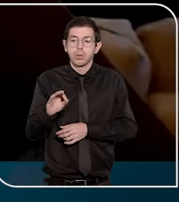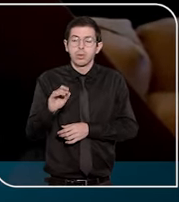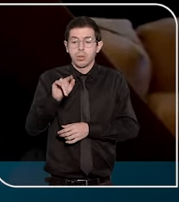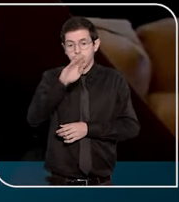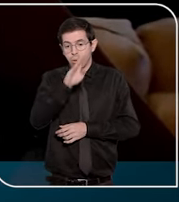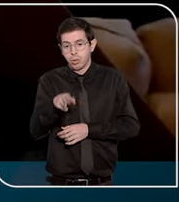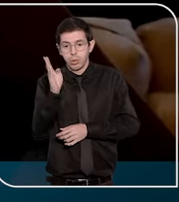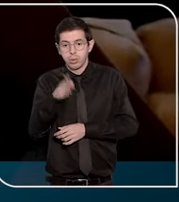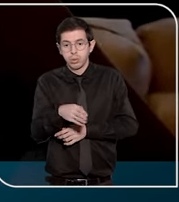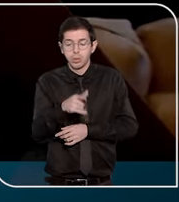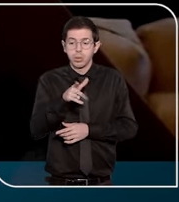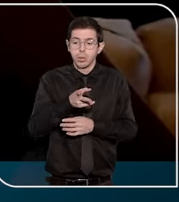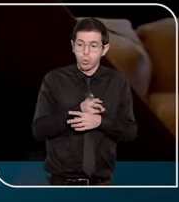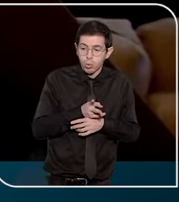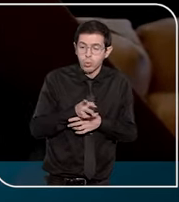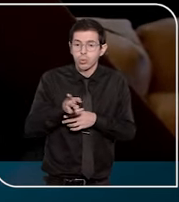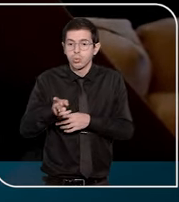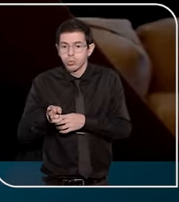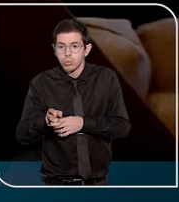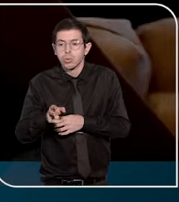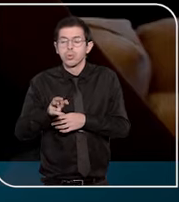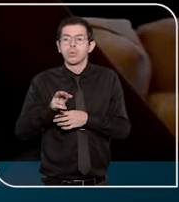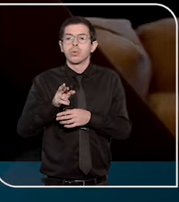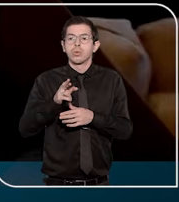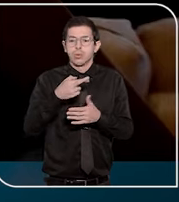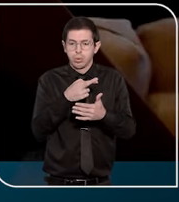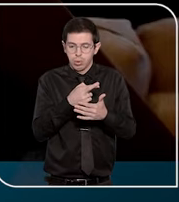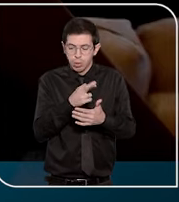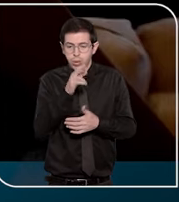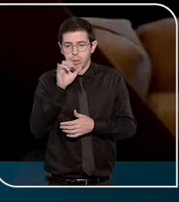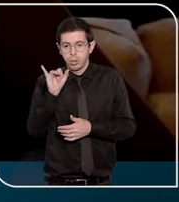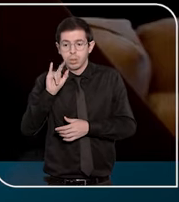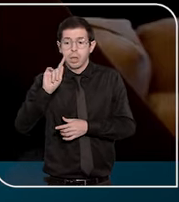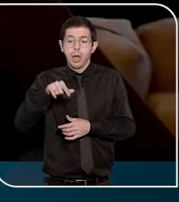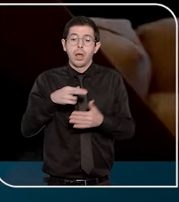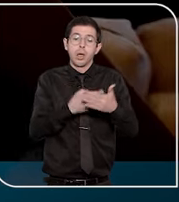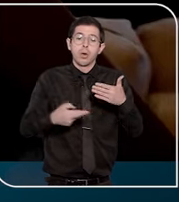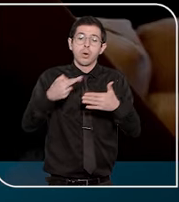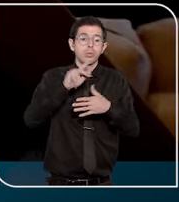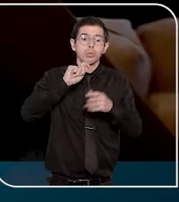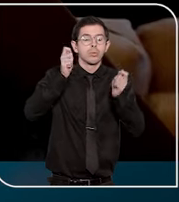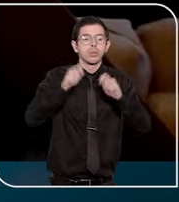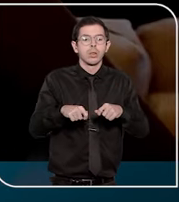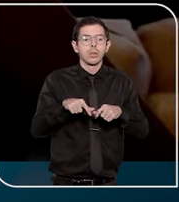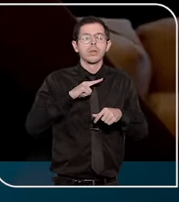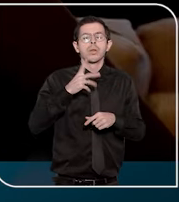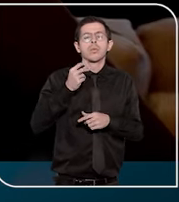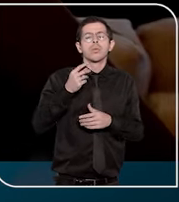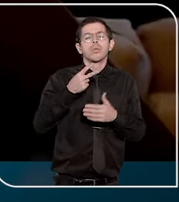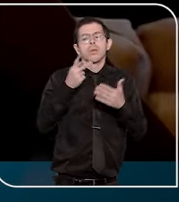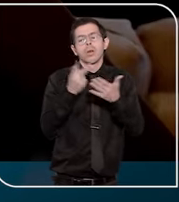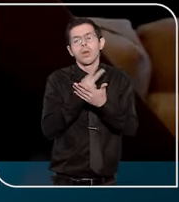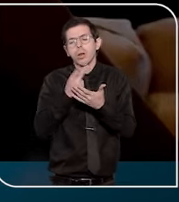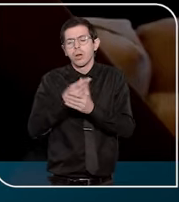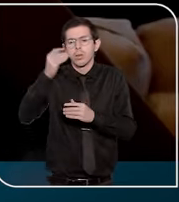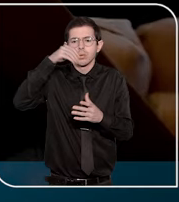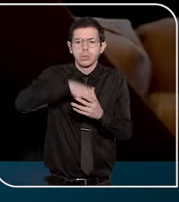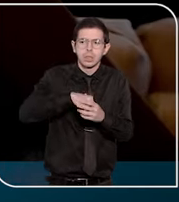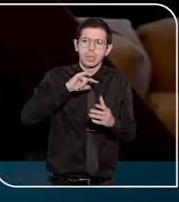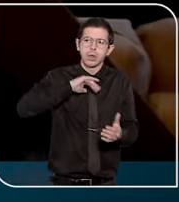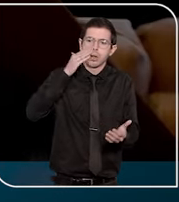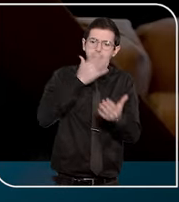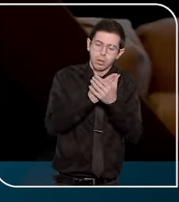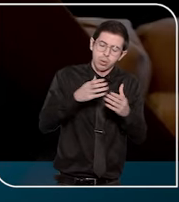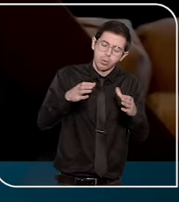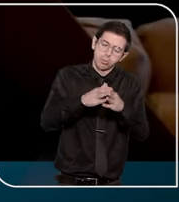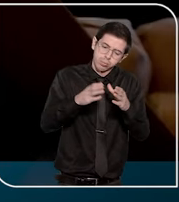recurso que é um agravo em recurso extraordinário, que é um recurso incabível. Então, são erros ainda muito comuns que eu acredito que ainda existem, porque a comunidade